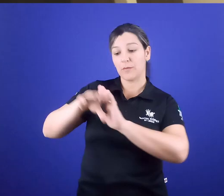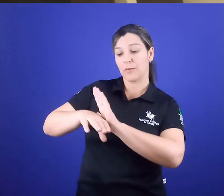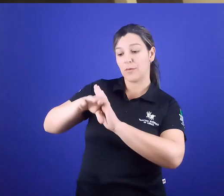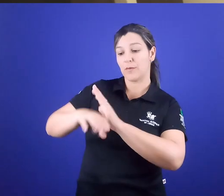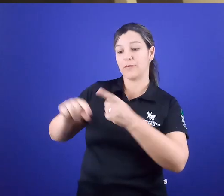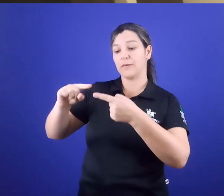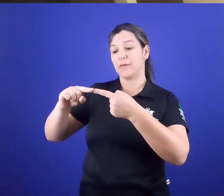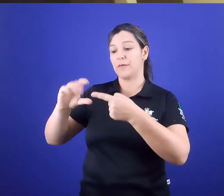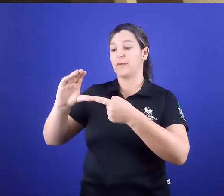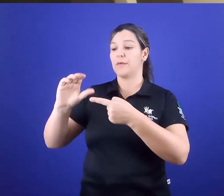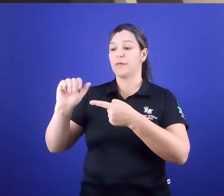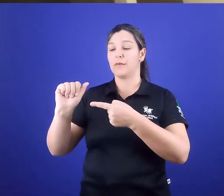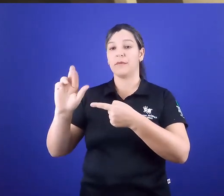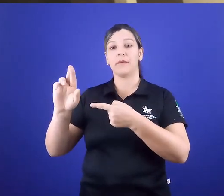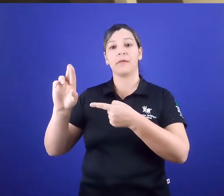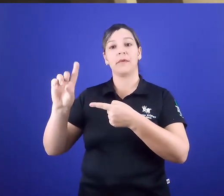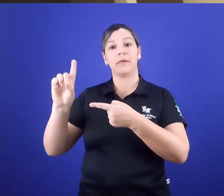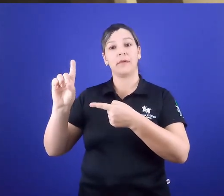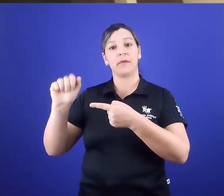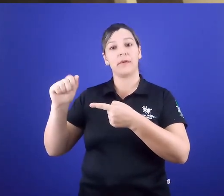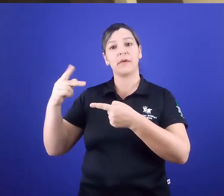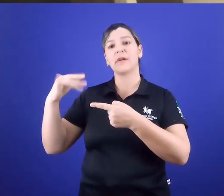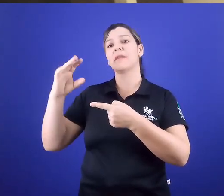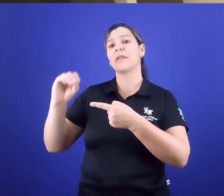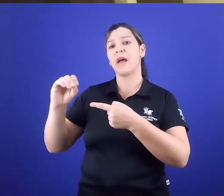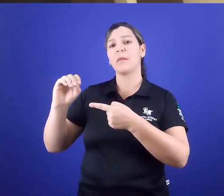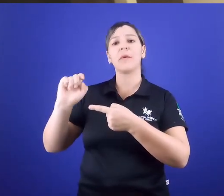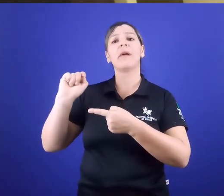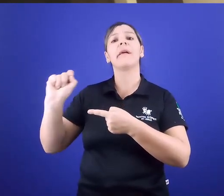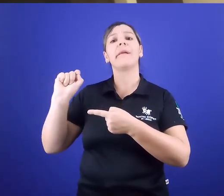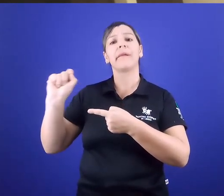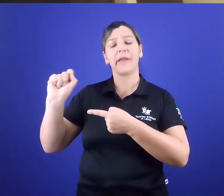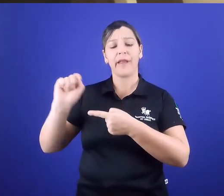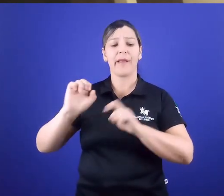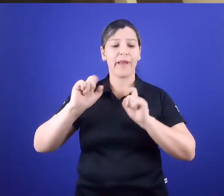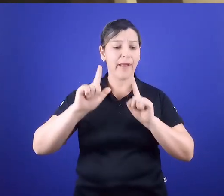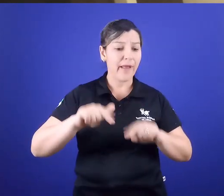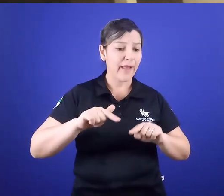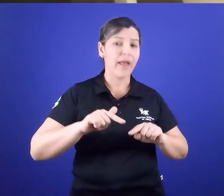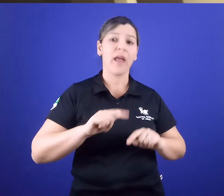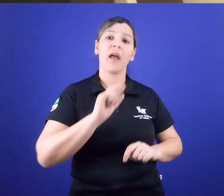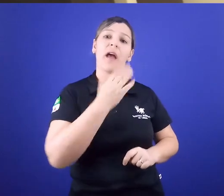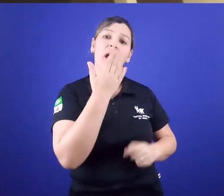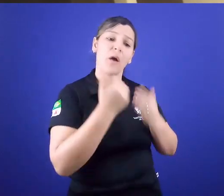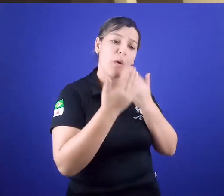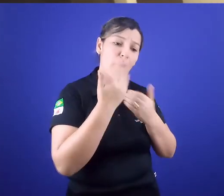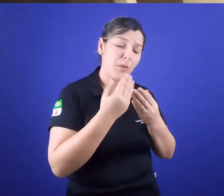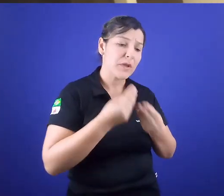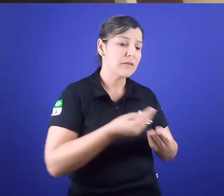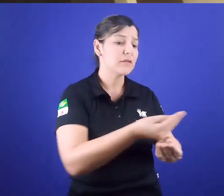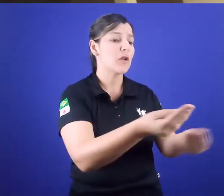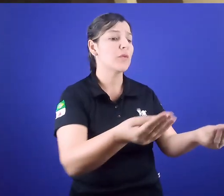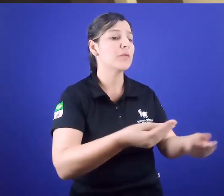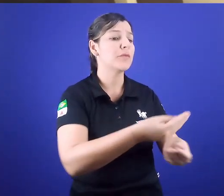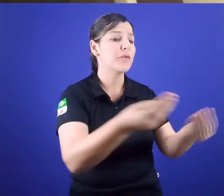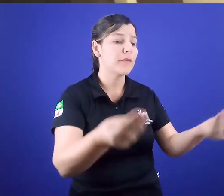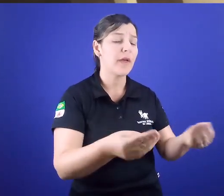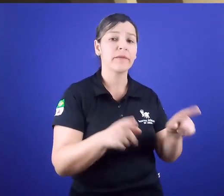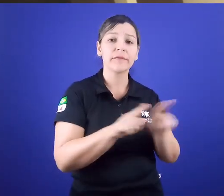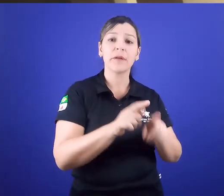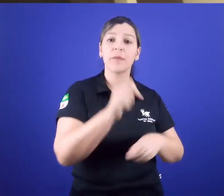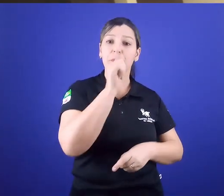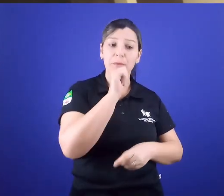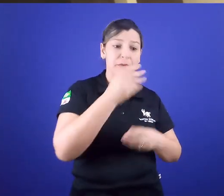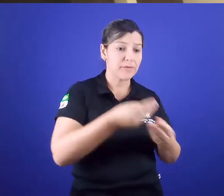que vai ser servido em um evento. Então, eu vou definir o cardápio, eu vou definir quais os alimentos e bebidas serão servidos